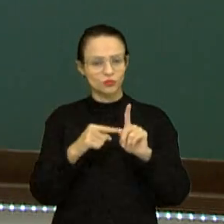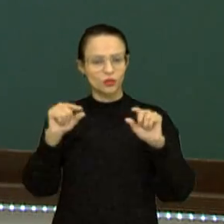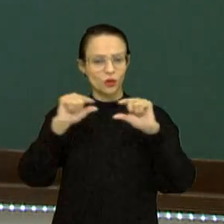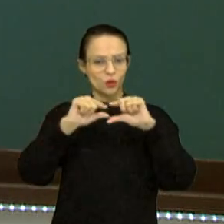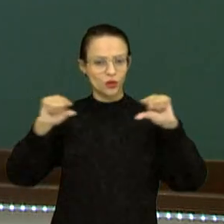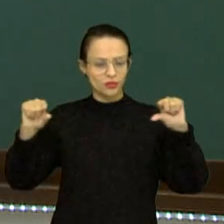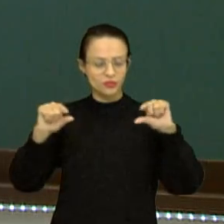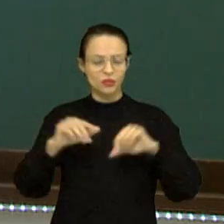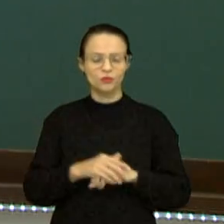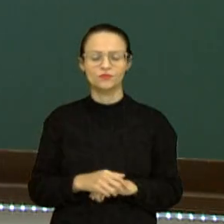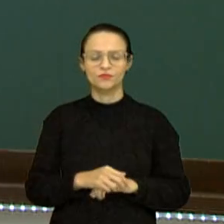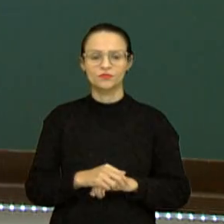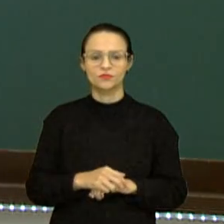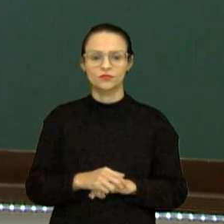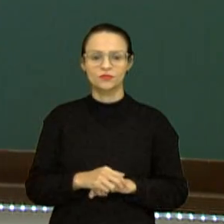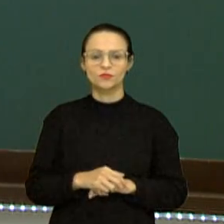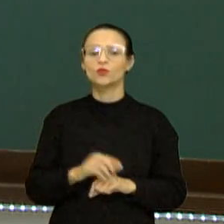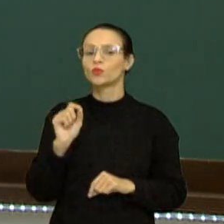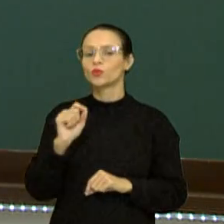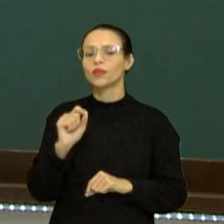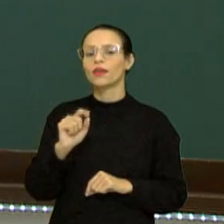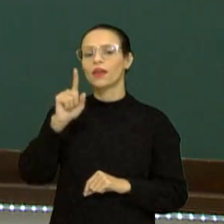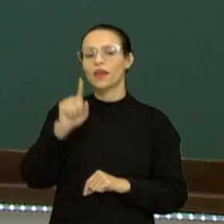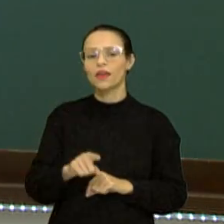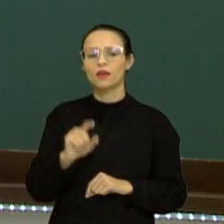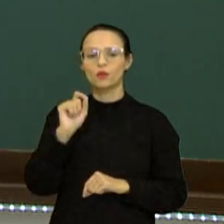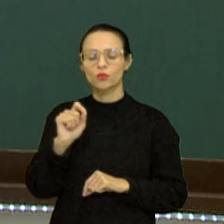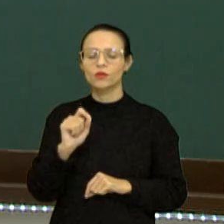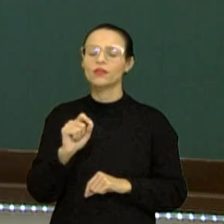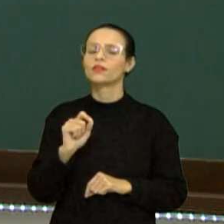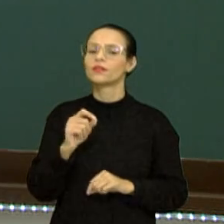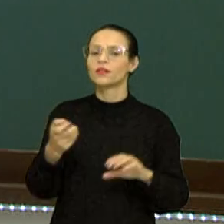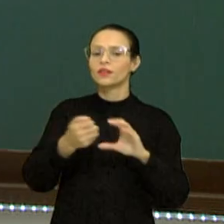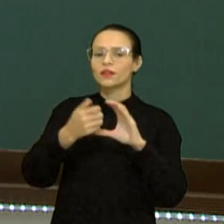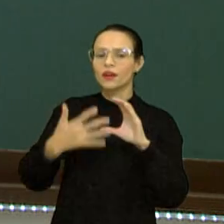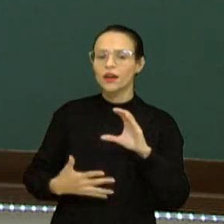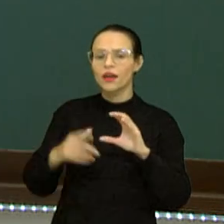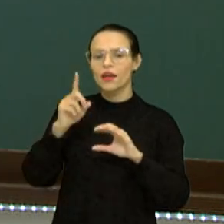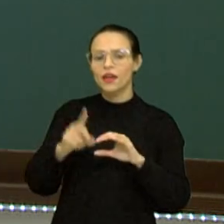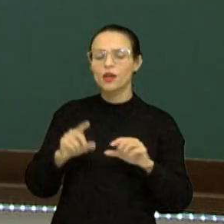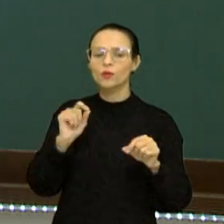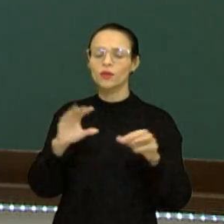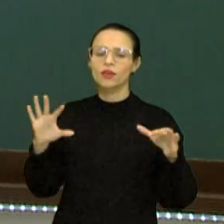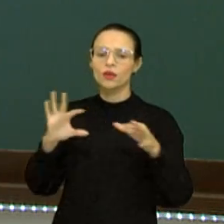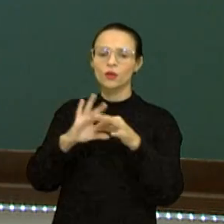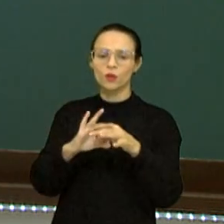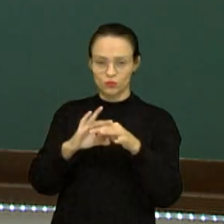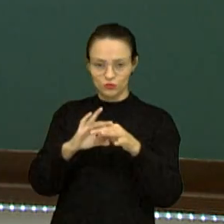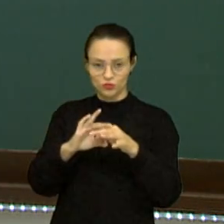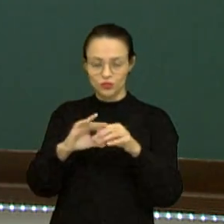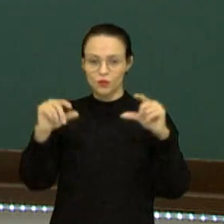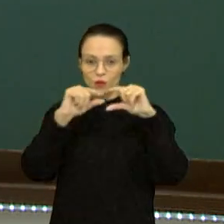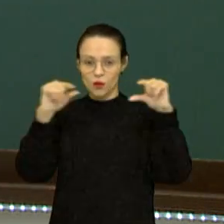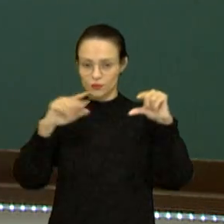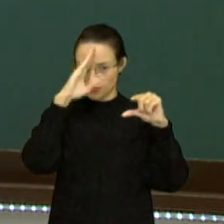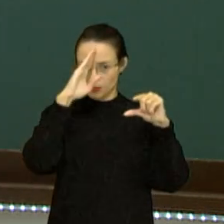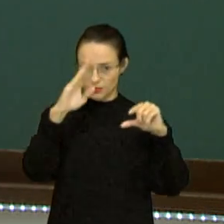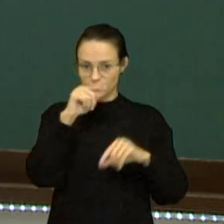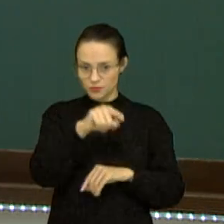adverbial, a condicional. Como seu próprio nome diz, o caráter imposto é de condição à oração